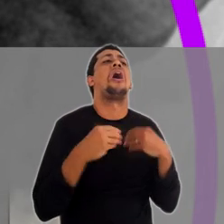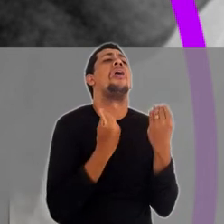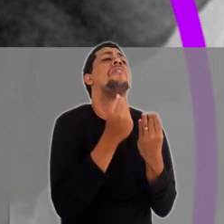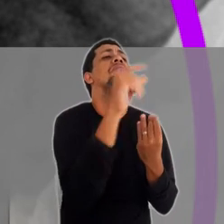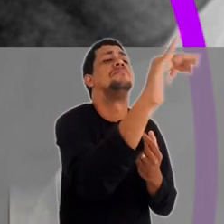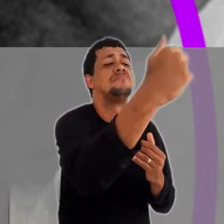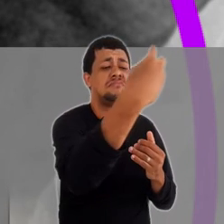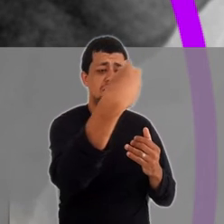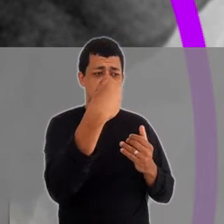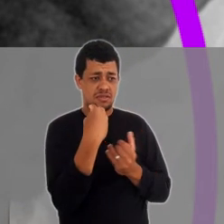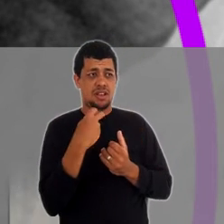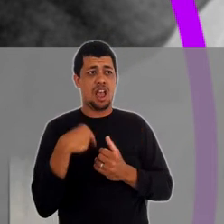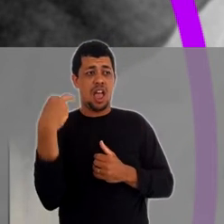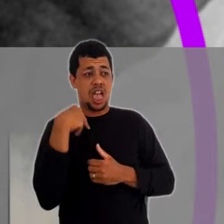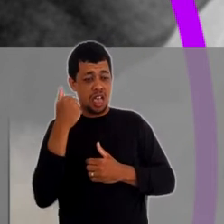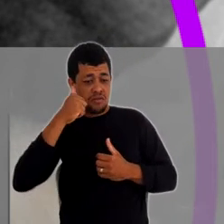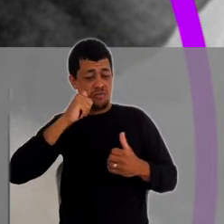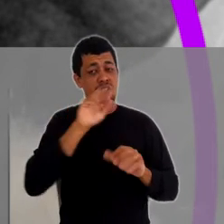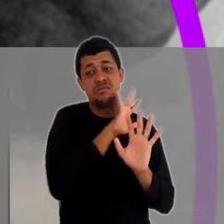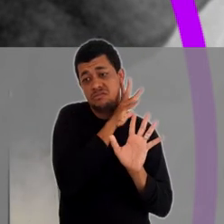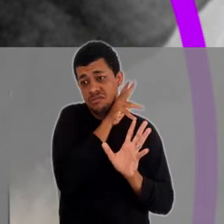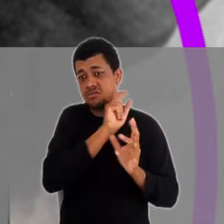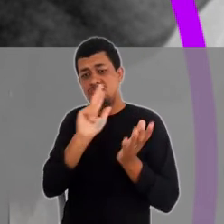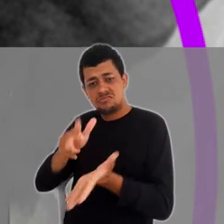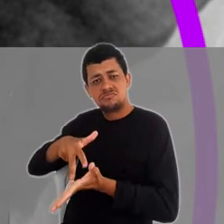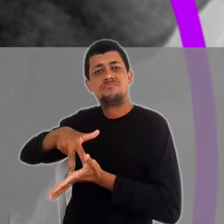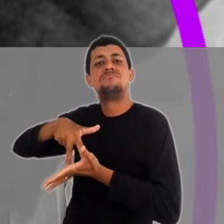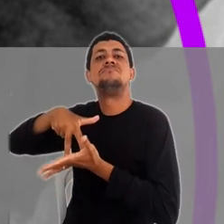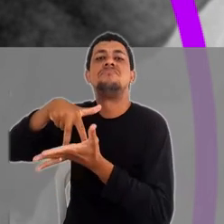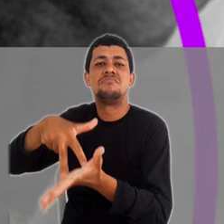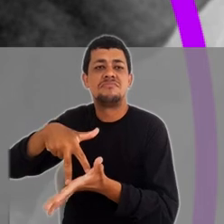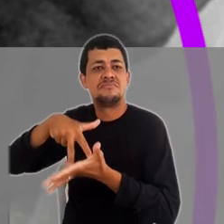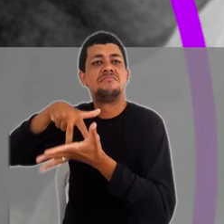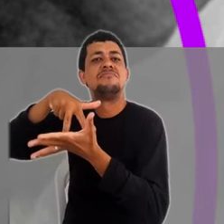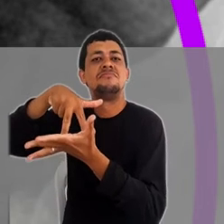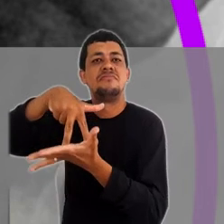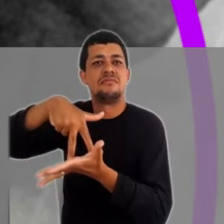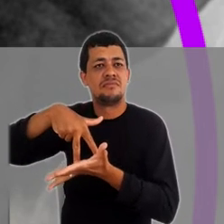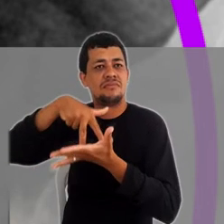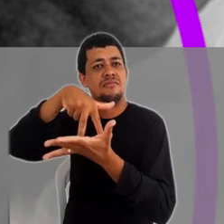você me veja. Olha a mulher selvagem se levantar.